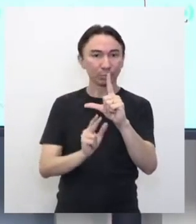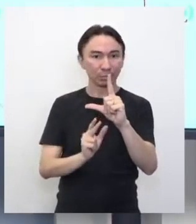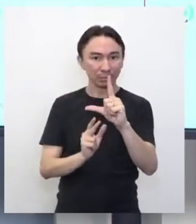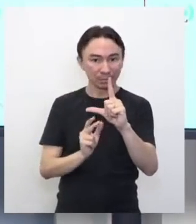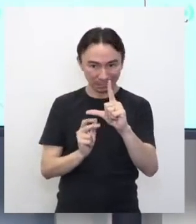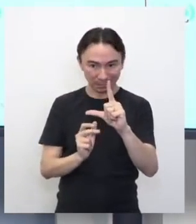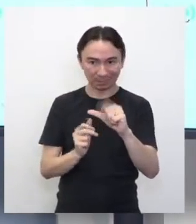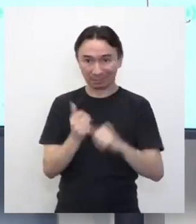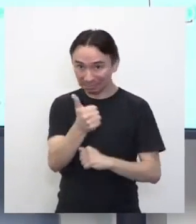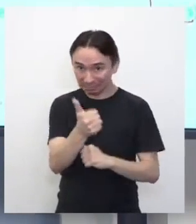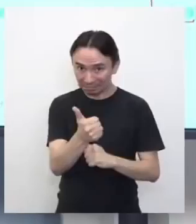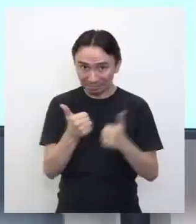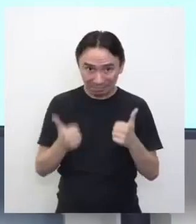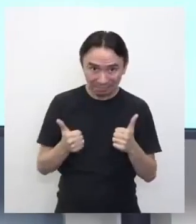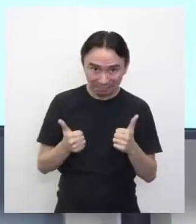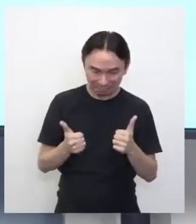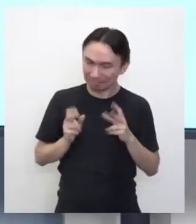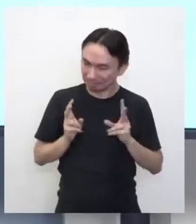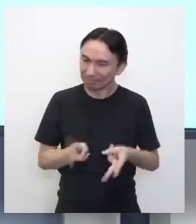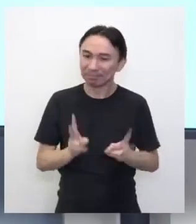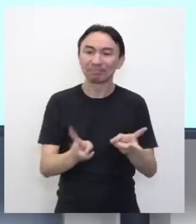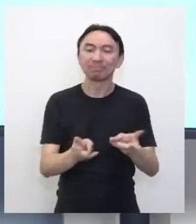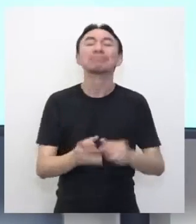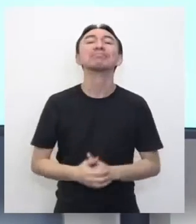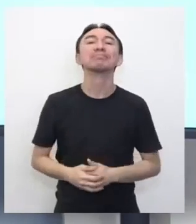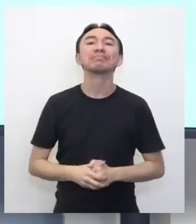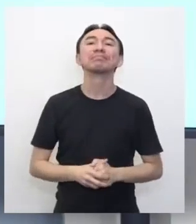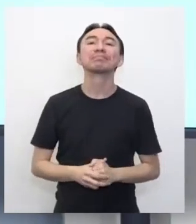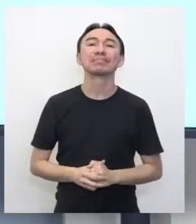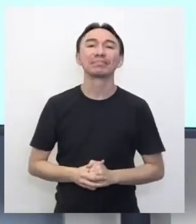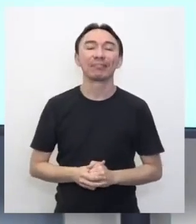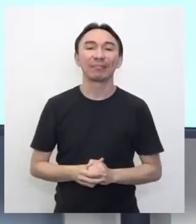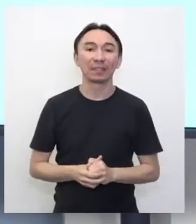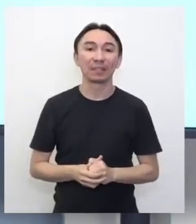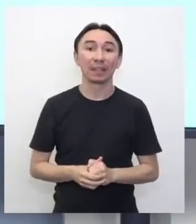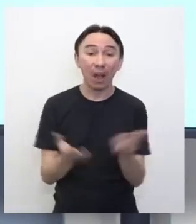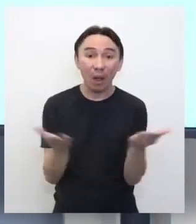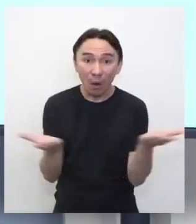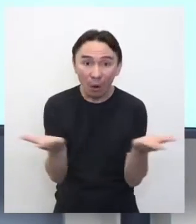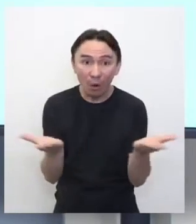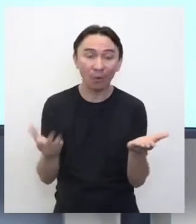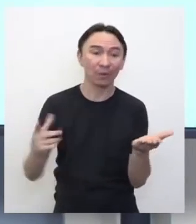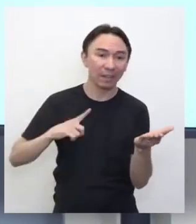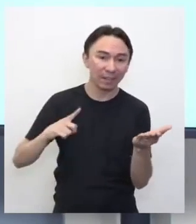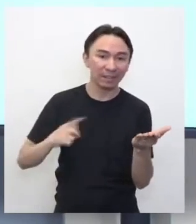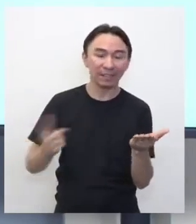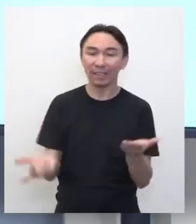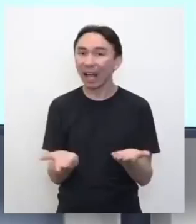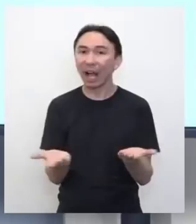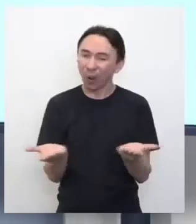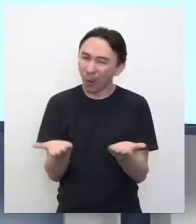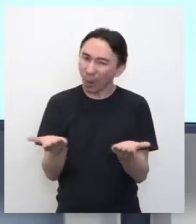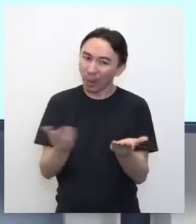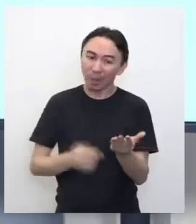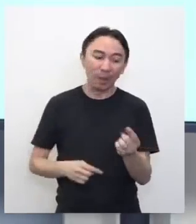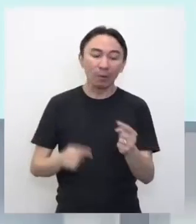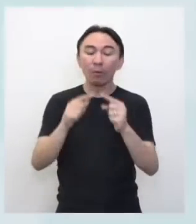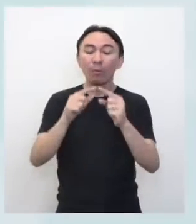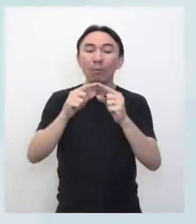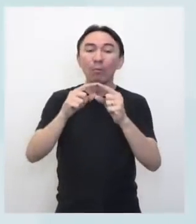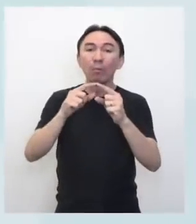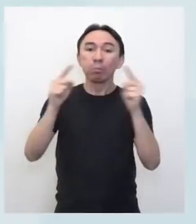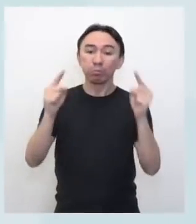Então vamos lá, vamos continuar mais um pouco. Agora vamos falar dos corpos redondos. Os